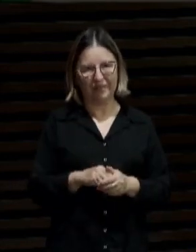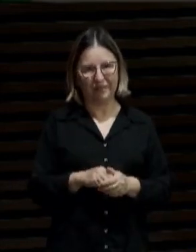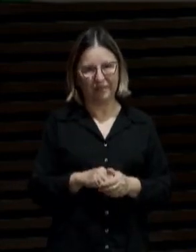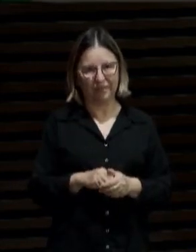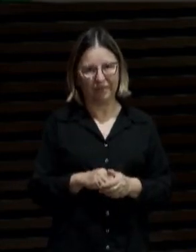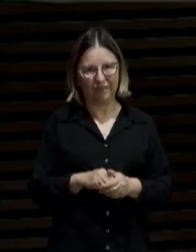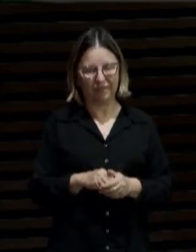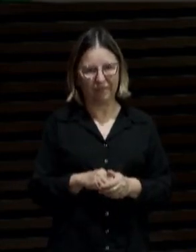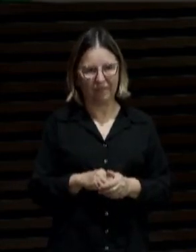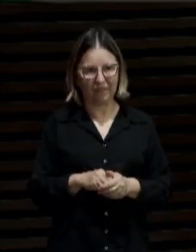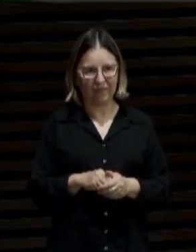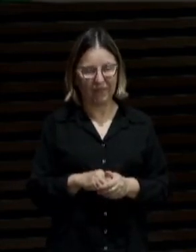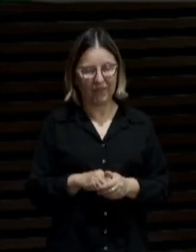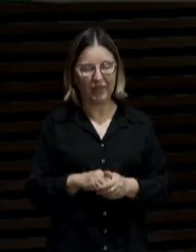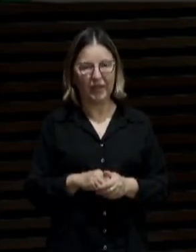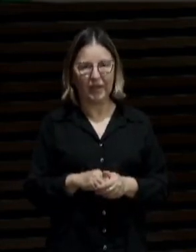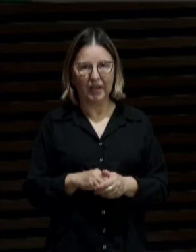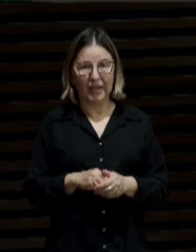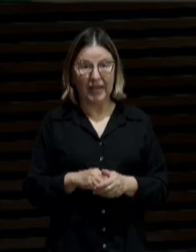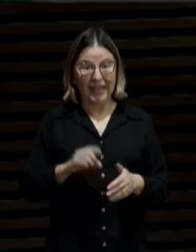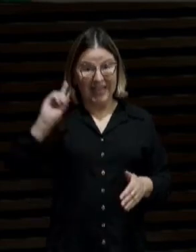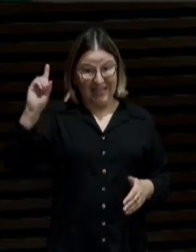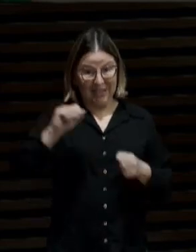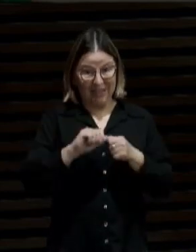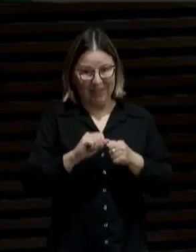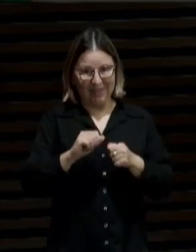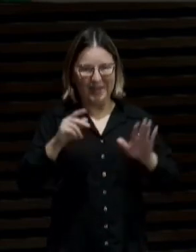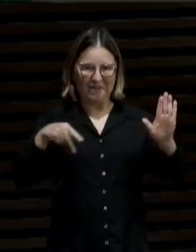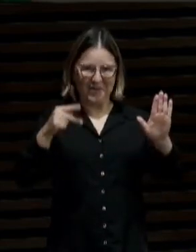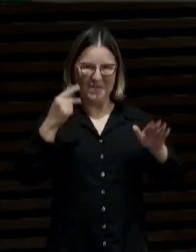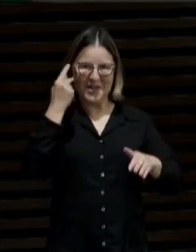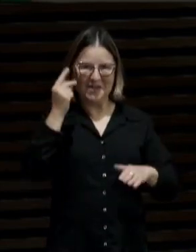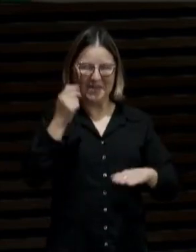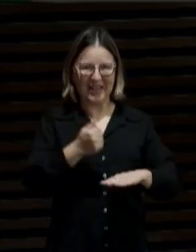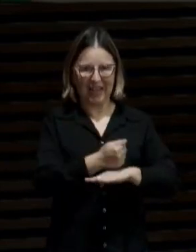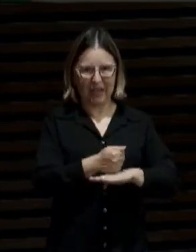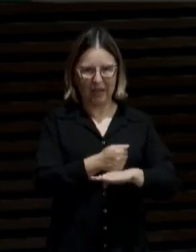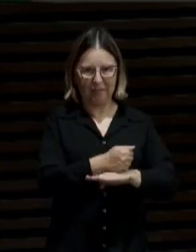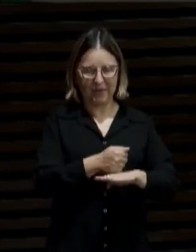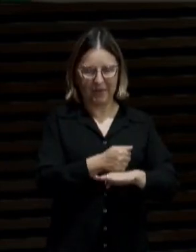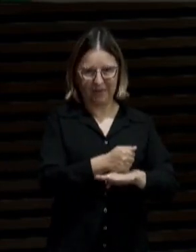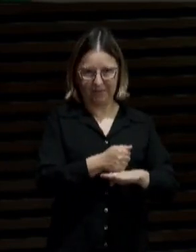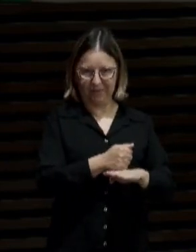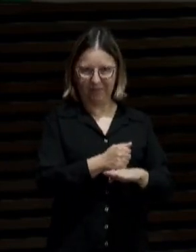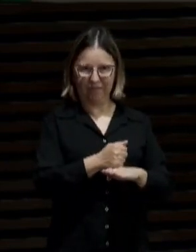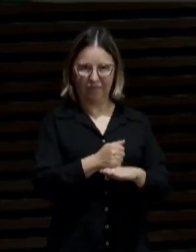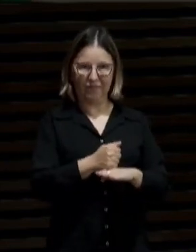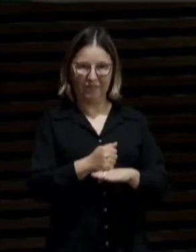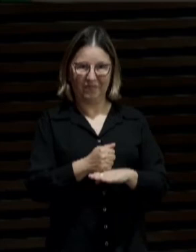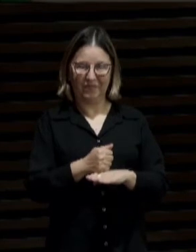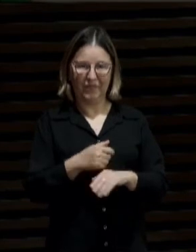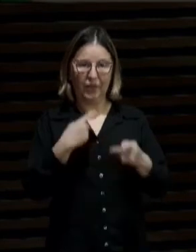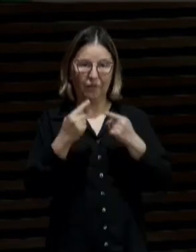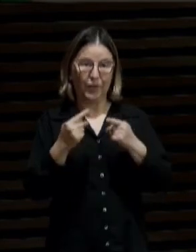que ia ser cumprida aqui, sabe por quê? Porque Deus fez uma promessa com Abraão, não para dar glória a Abraão. Eu vou te dar uma grande